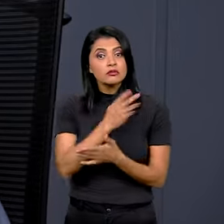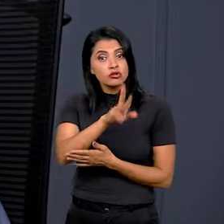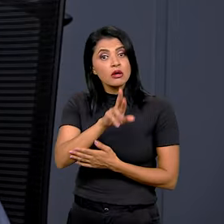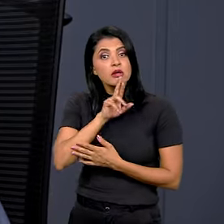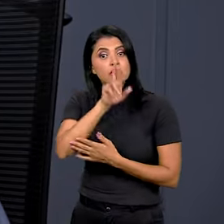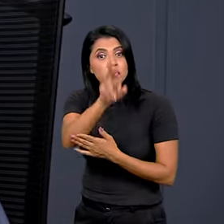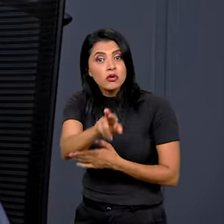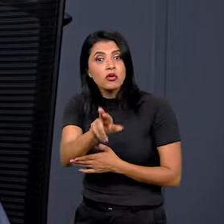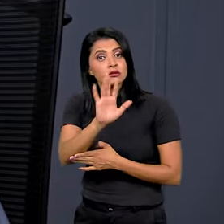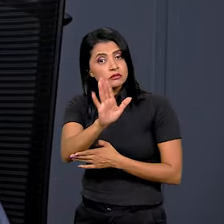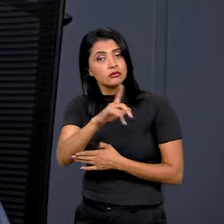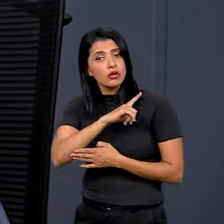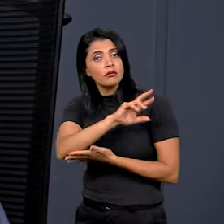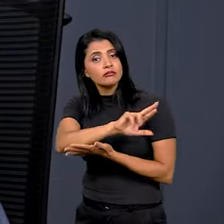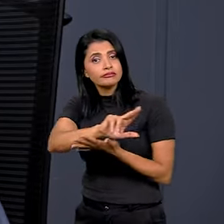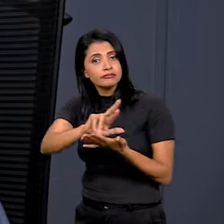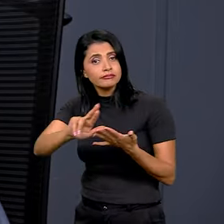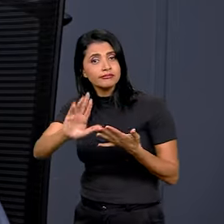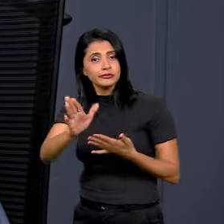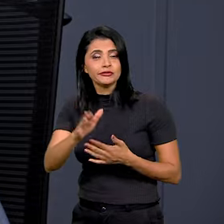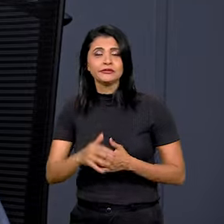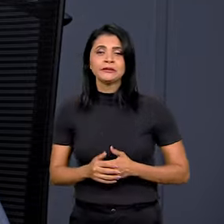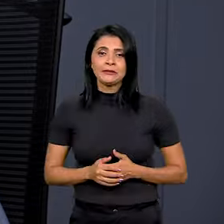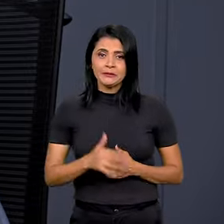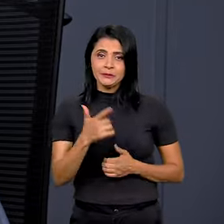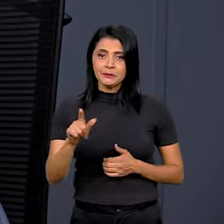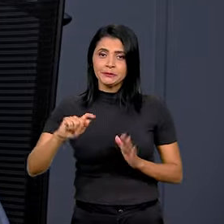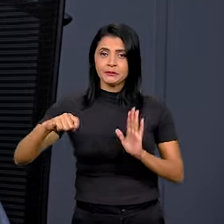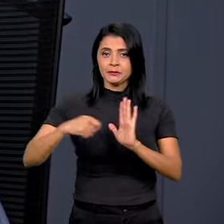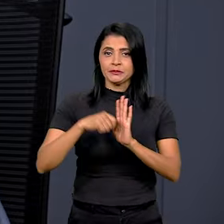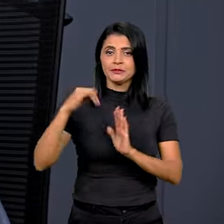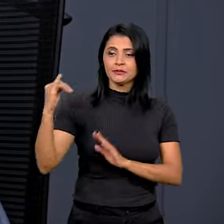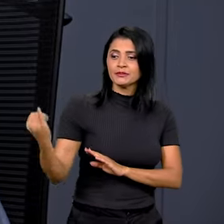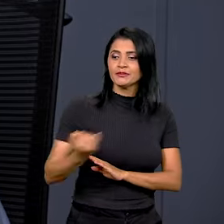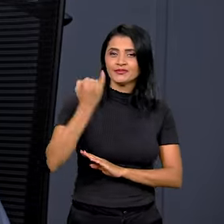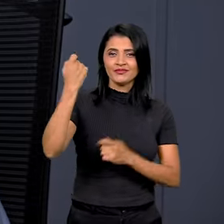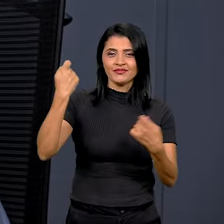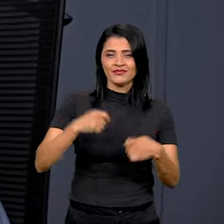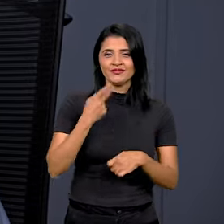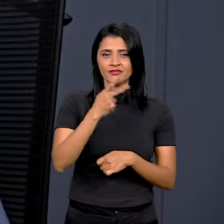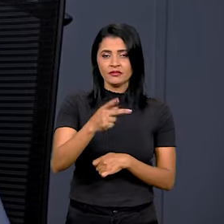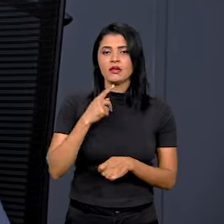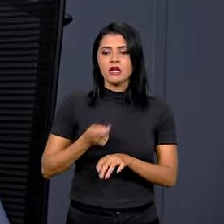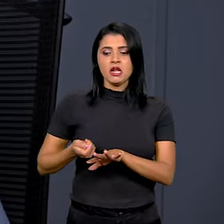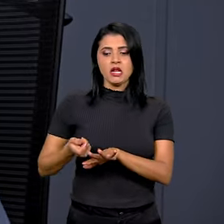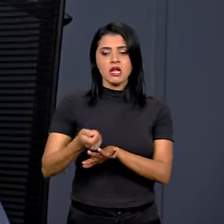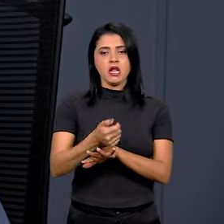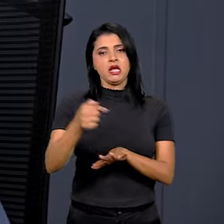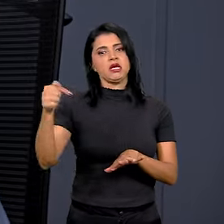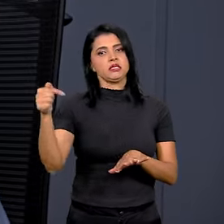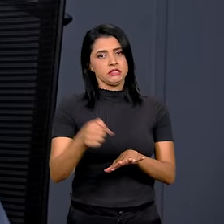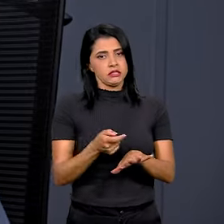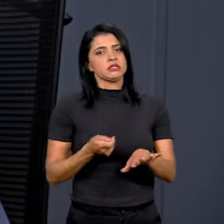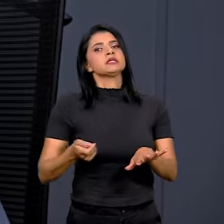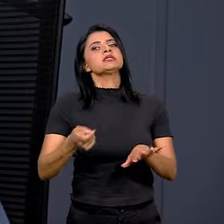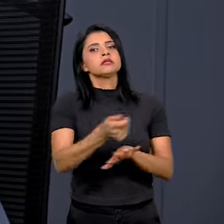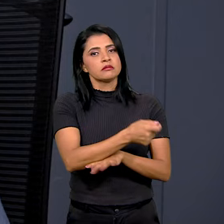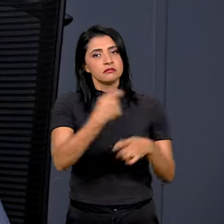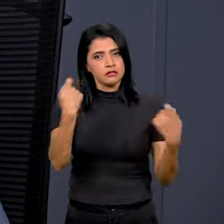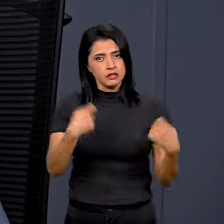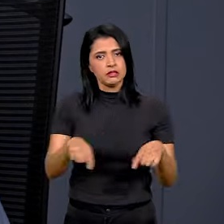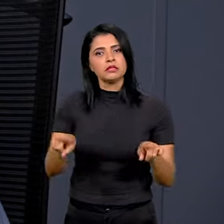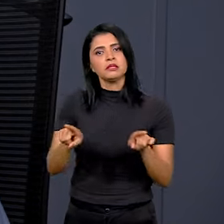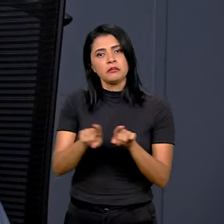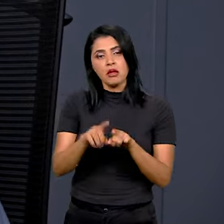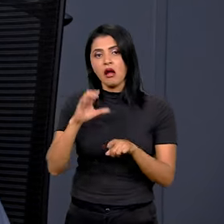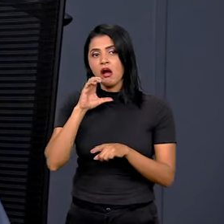acontecer tem resposta sobre isso e etc e também tem uma denúncia fundamental que a gente precisa falar sobre ela que são as fake News essa é uma denúncia que a